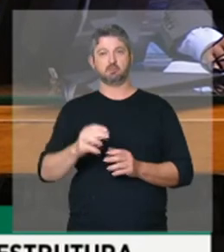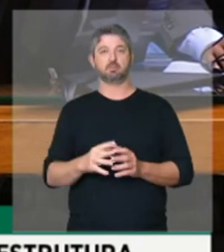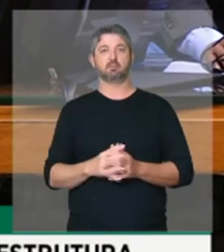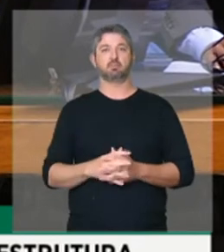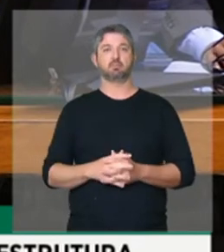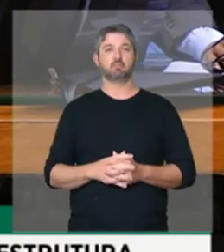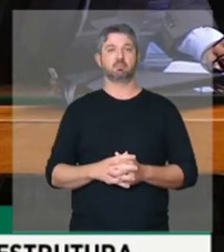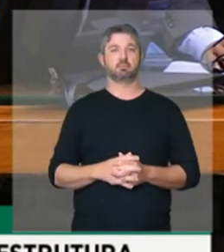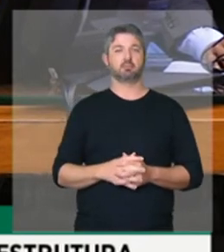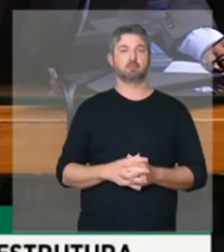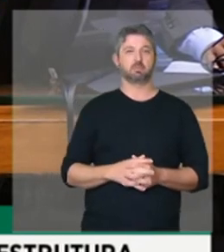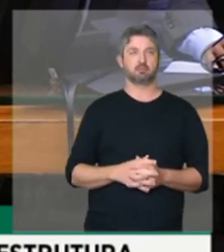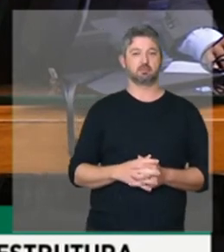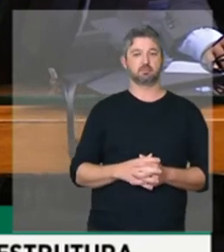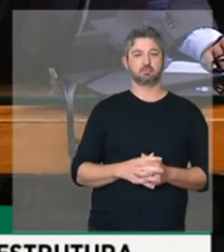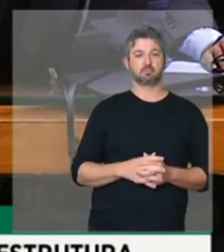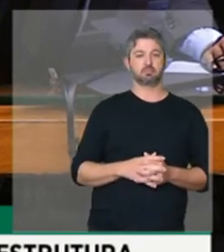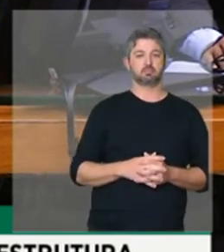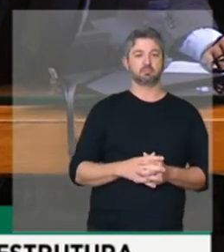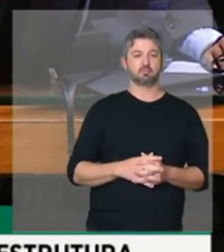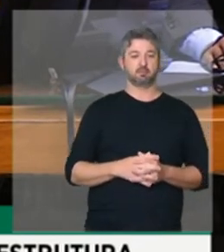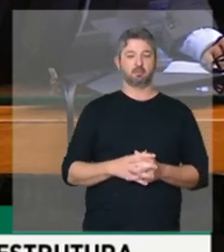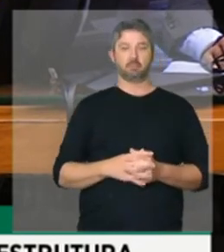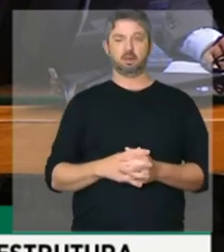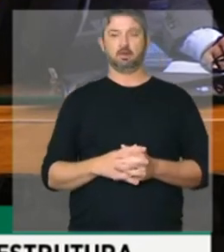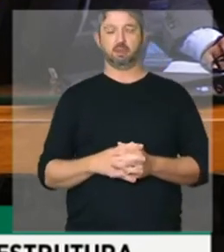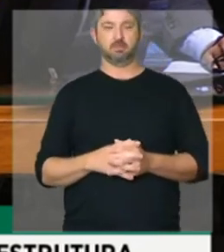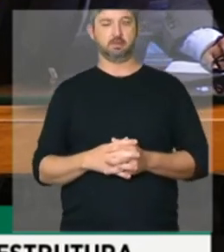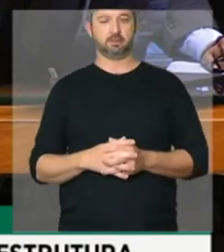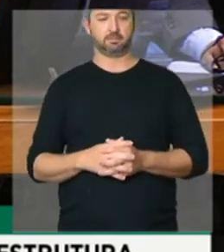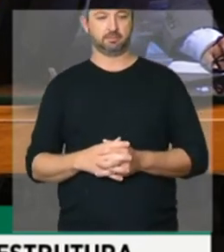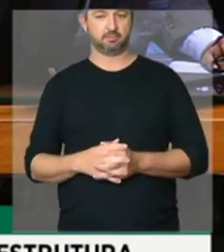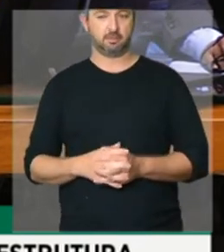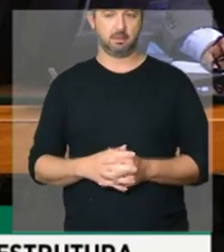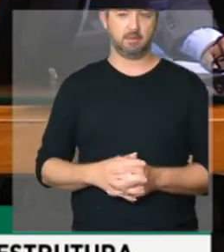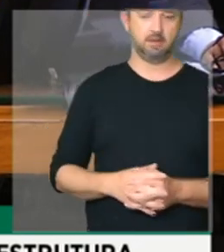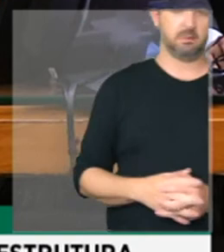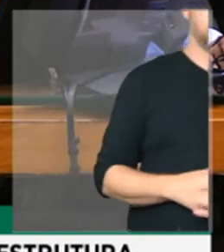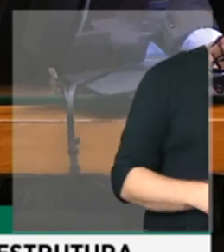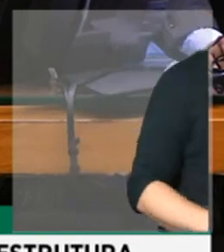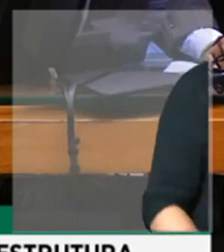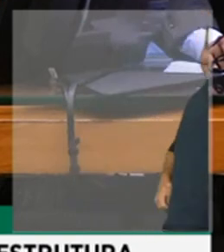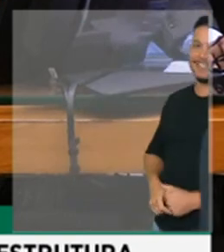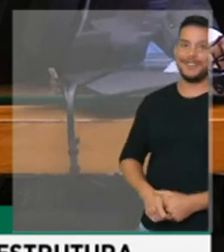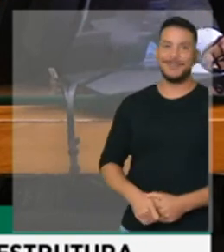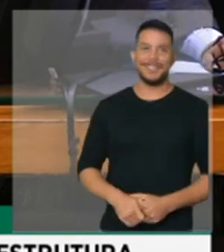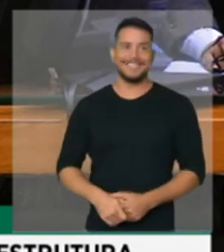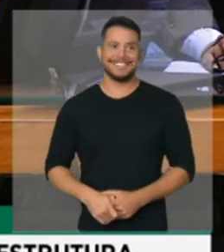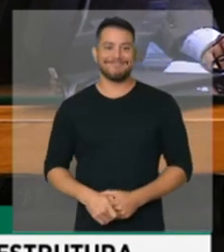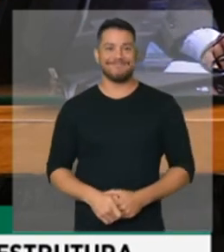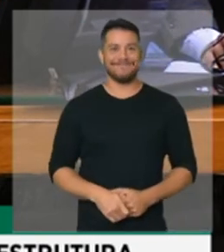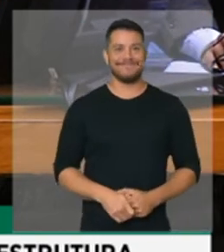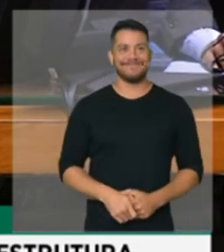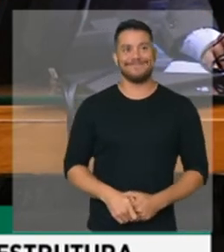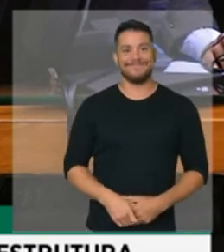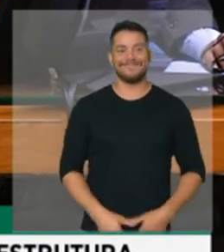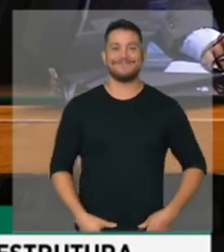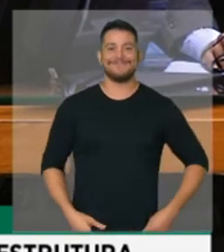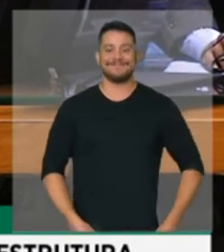Não está na sala o deputado Vicentinho. Vamos ao deputado Kim Kataguri, também de São Paulo.